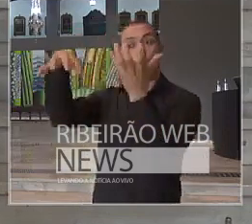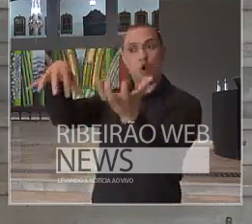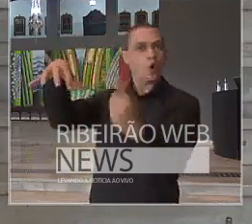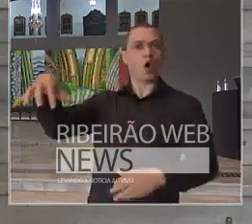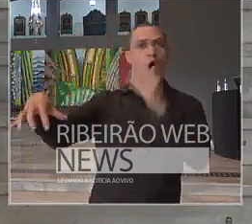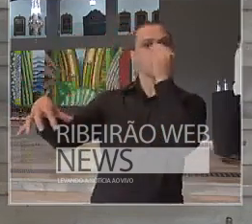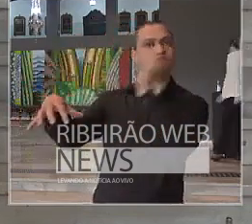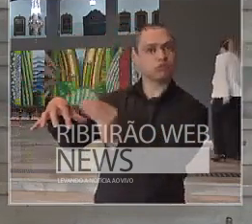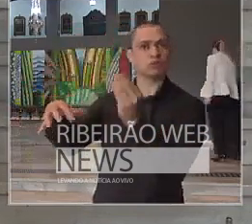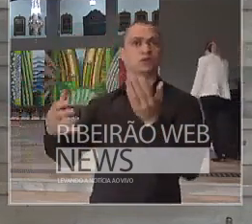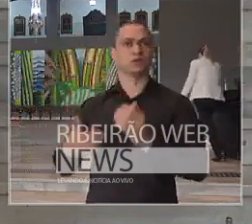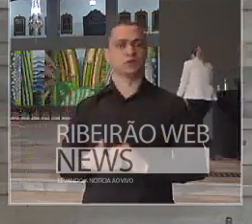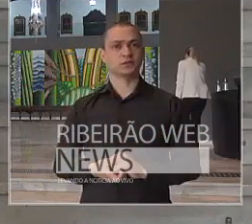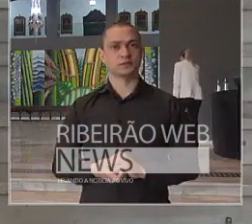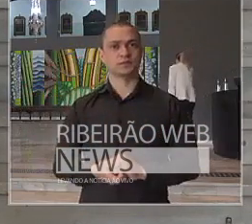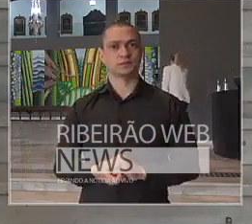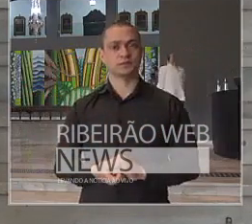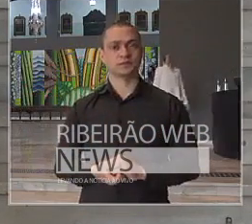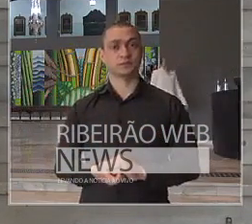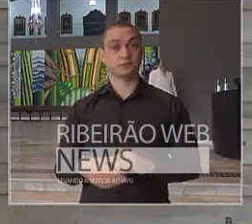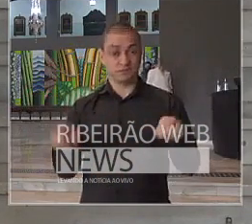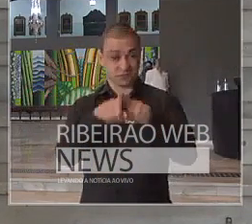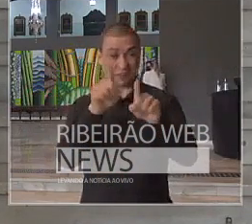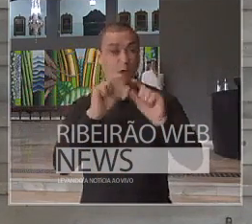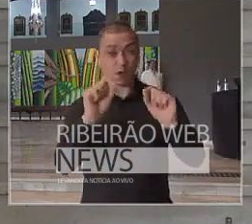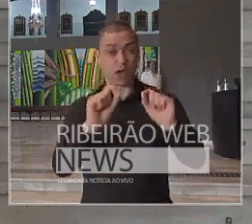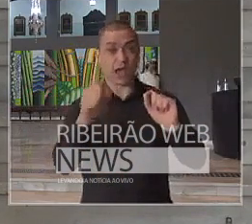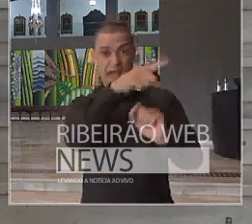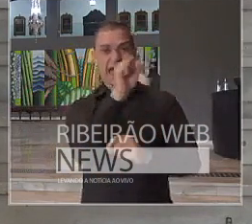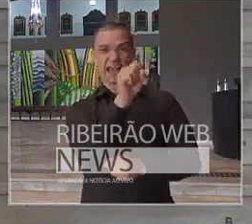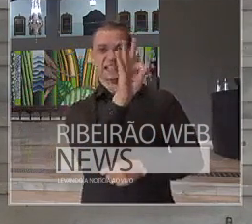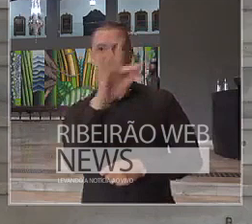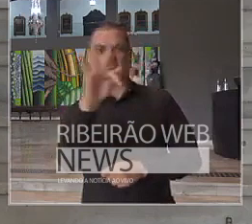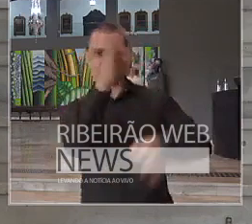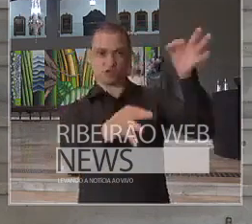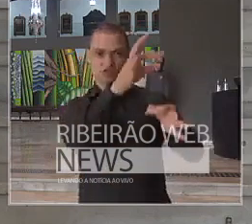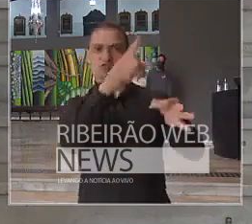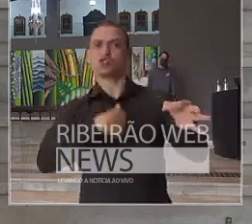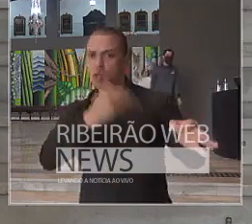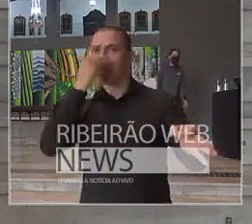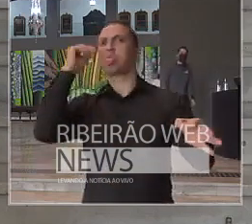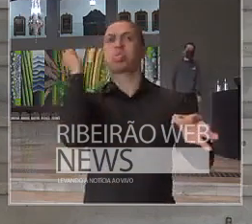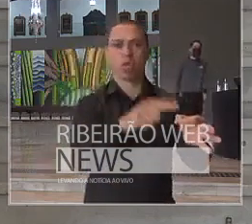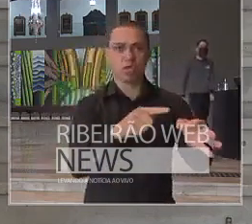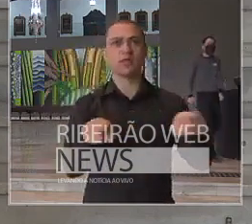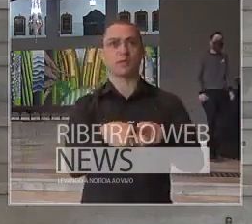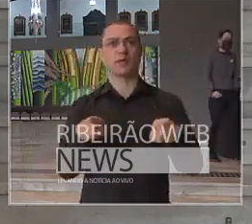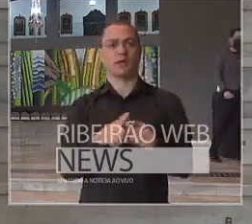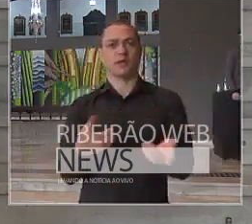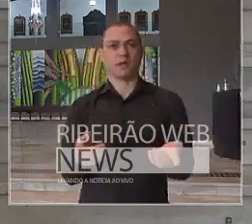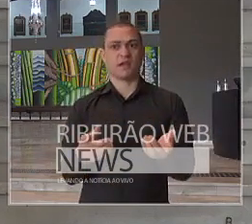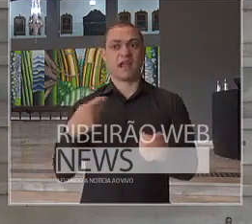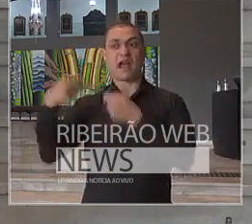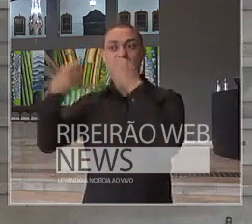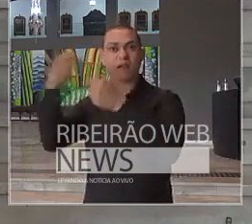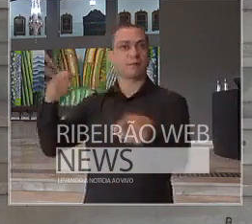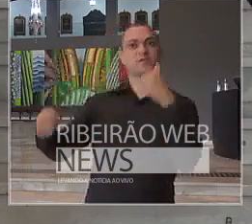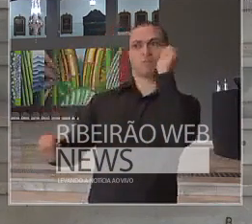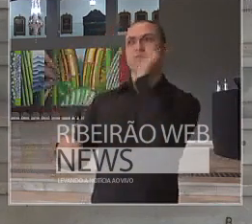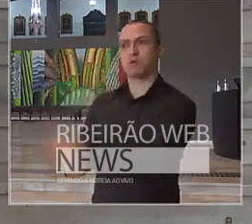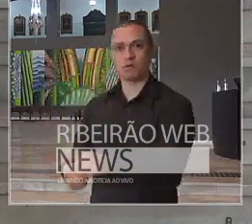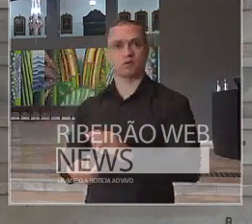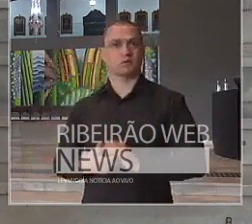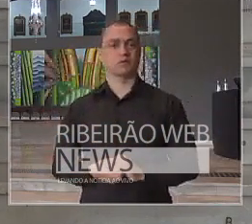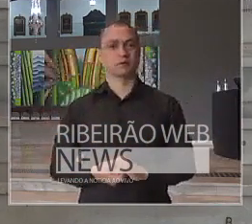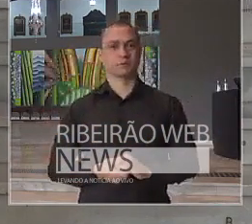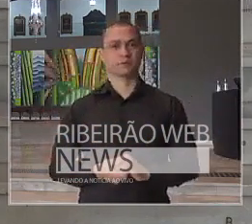nacional a agressão ao supremo tribunal federal agressões à imprensa